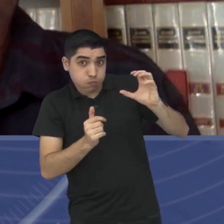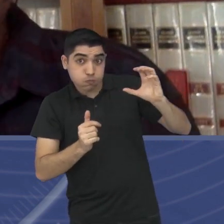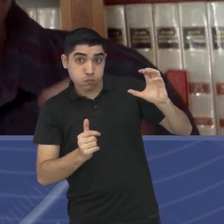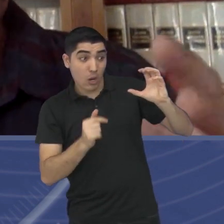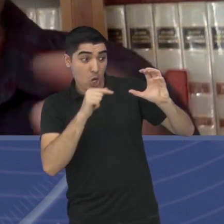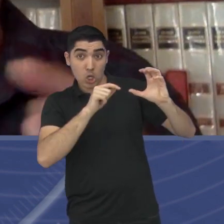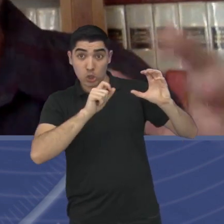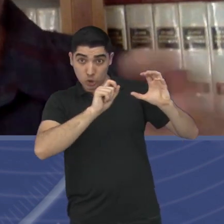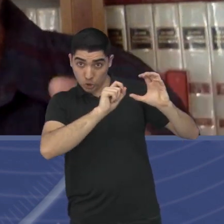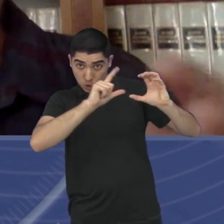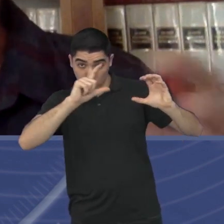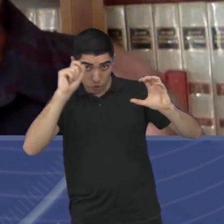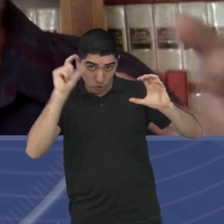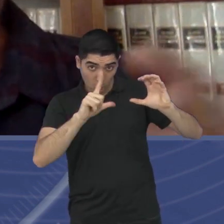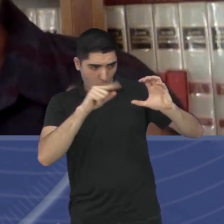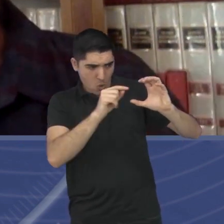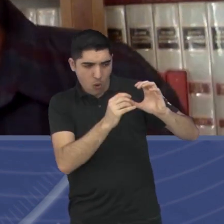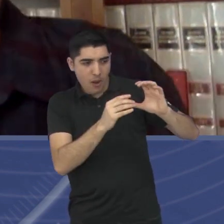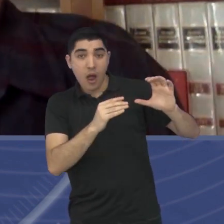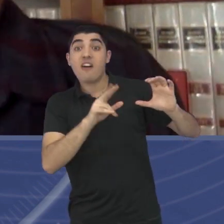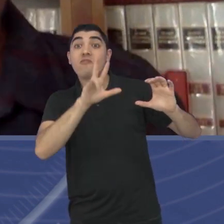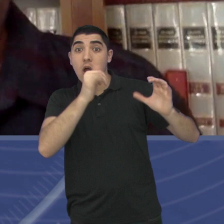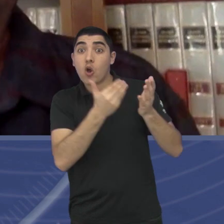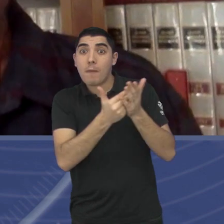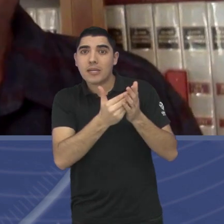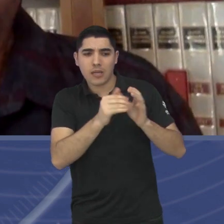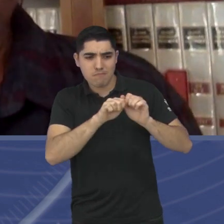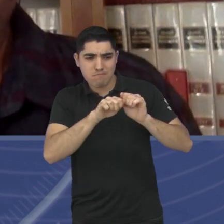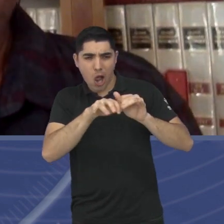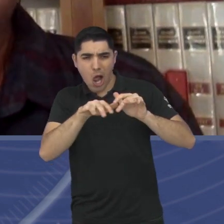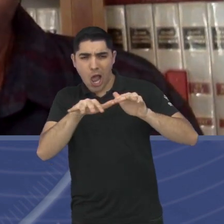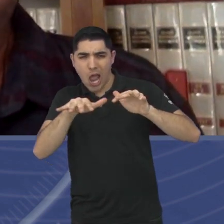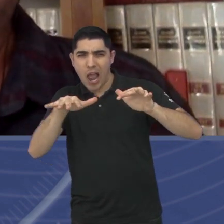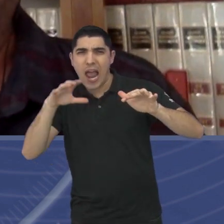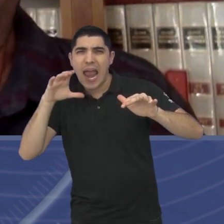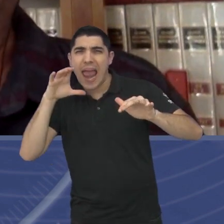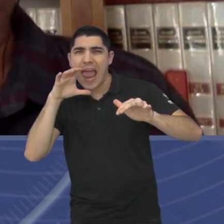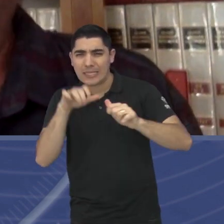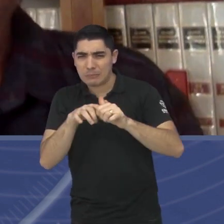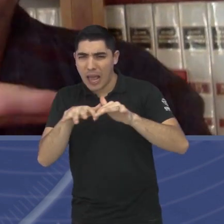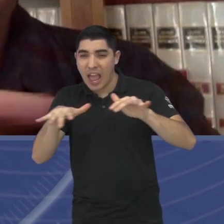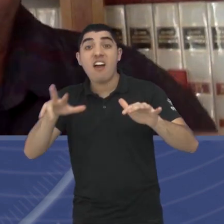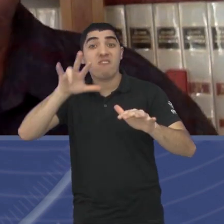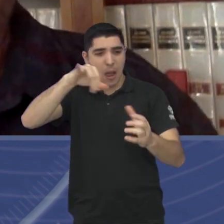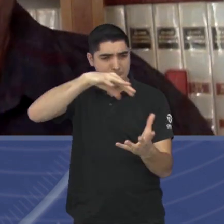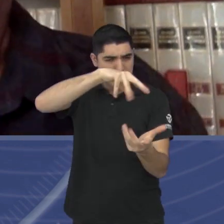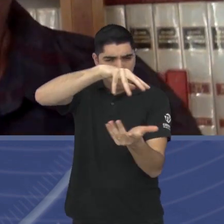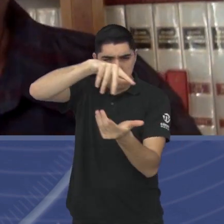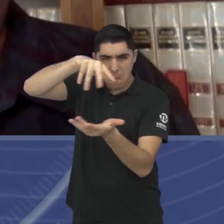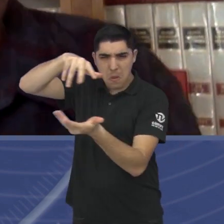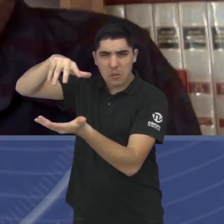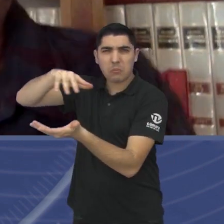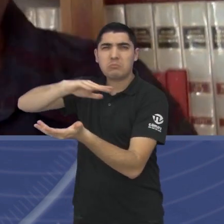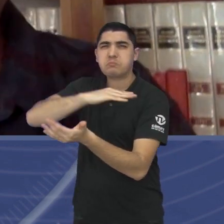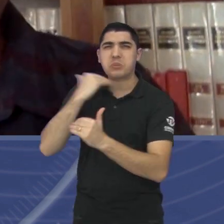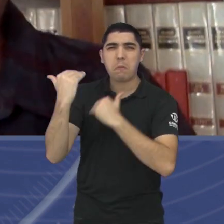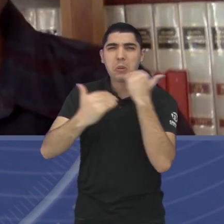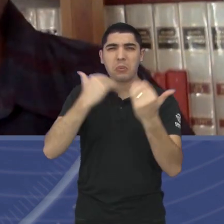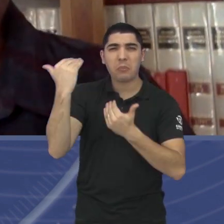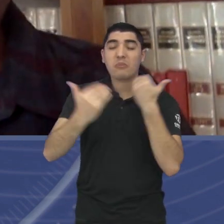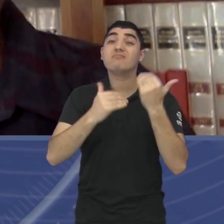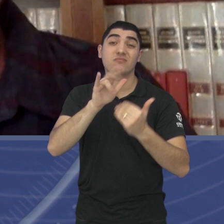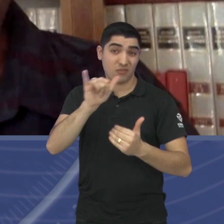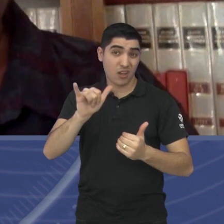digamos, da configuração estelar do Sol e temperaturas, etc., vai devastar o que tem de vida no